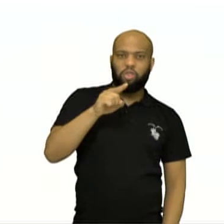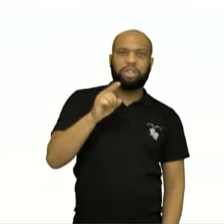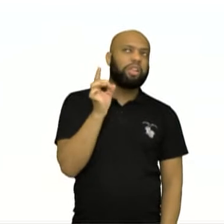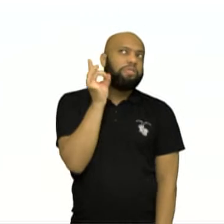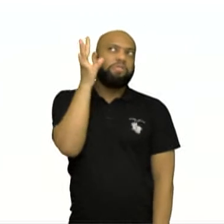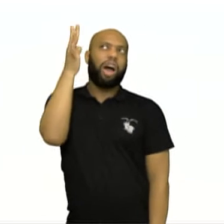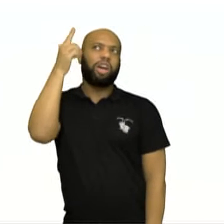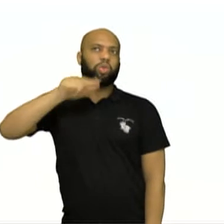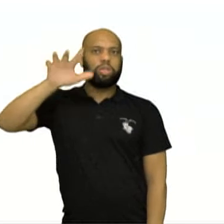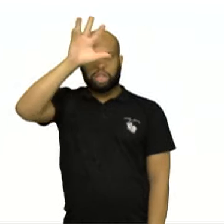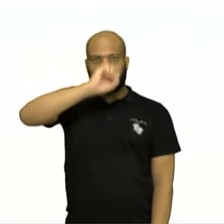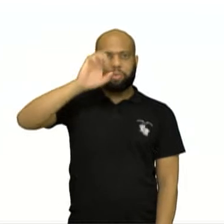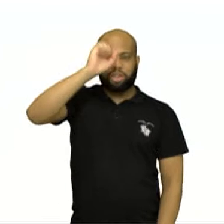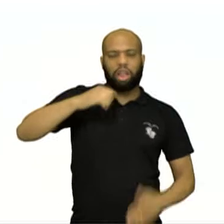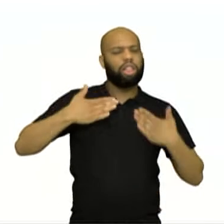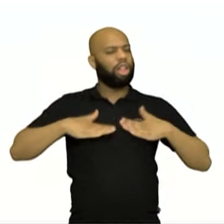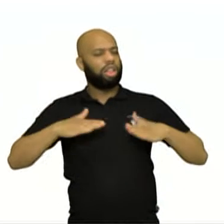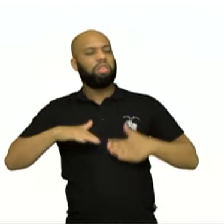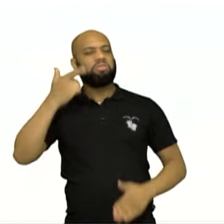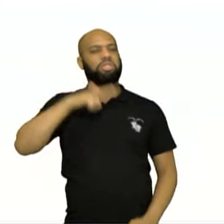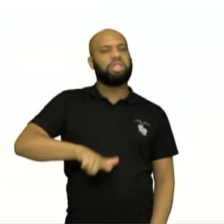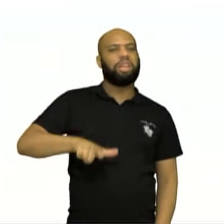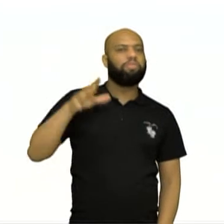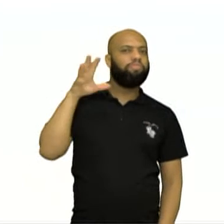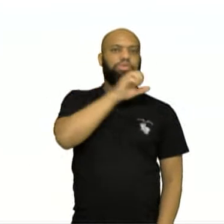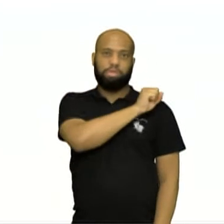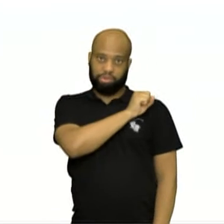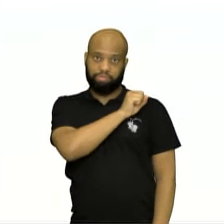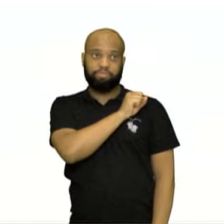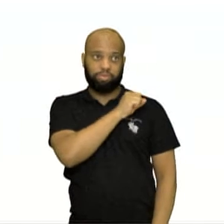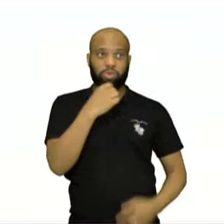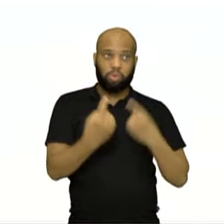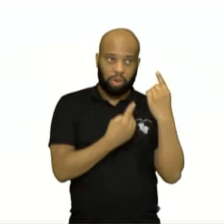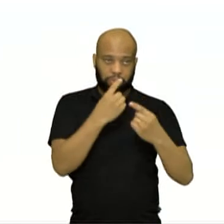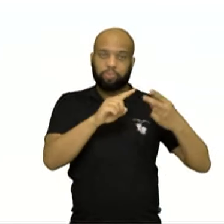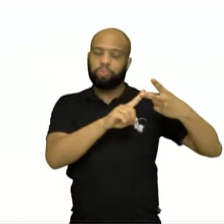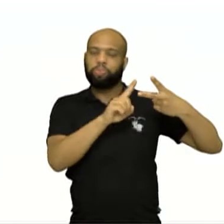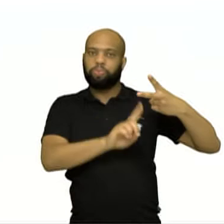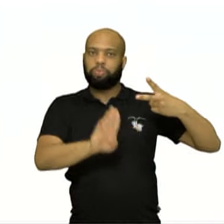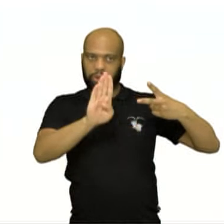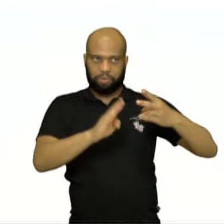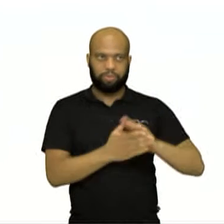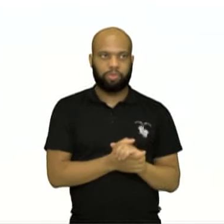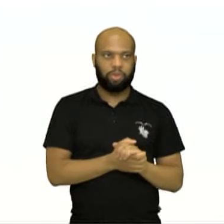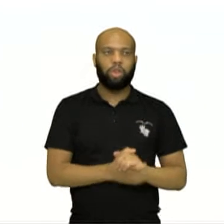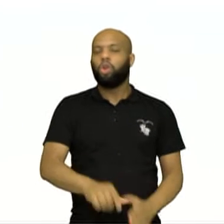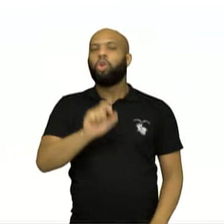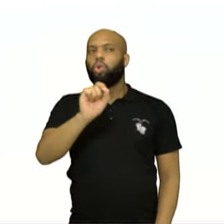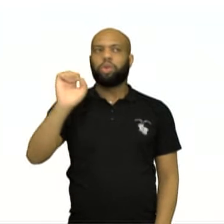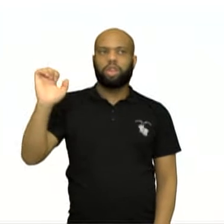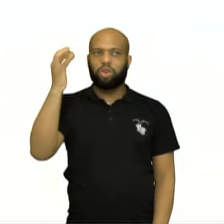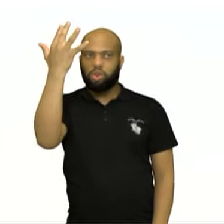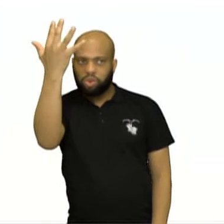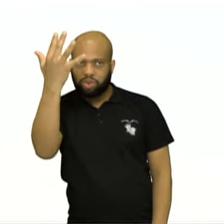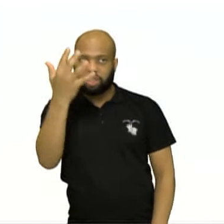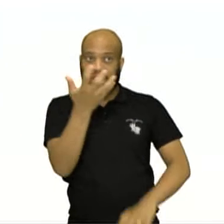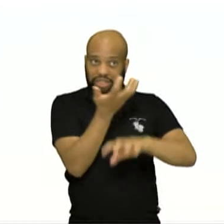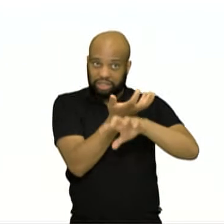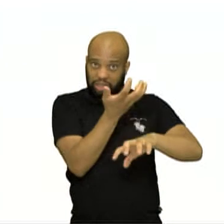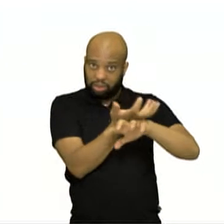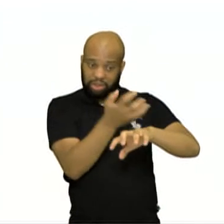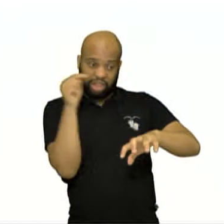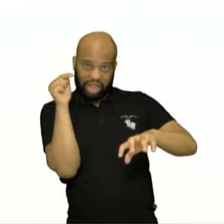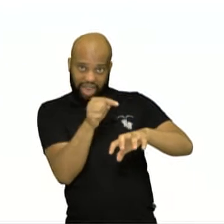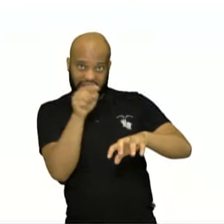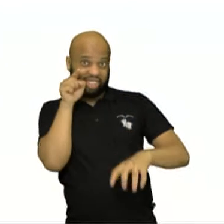facilidade em aprender? Que é mais tranquilo, sossegado? Quais são? Segunda questão, o que acontece nessas